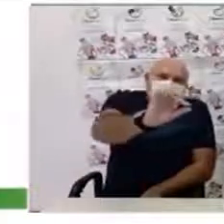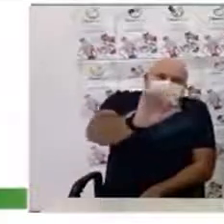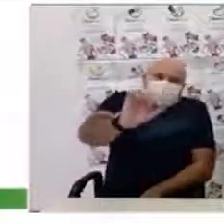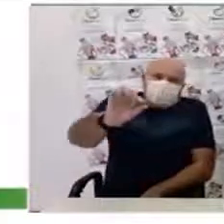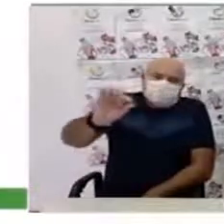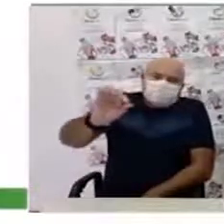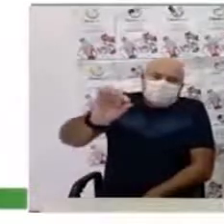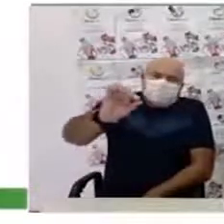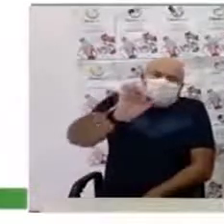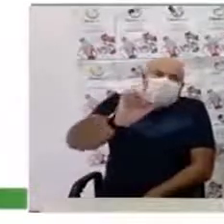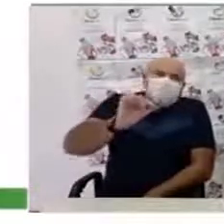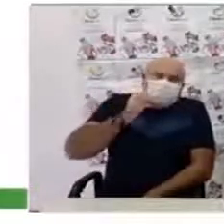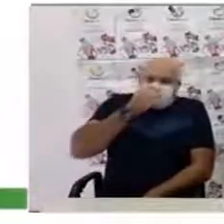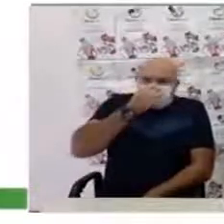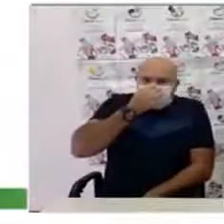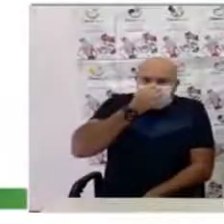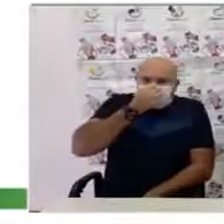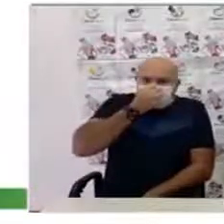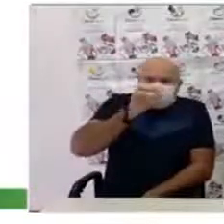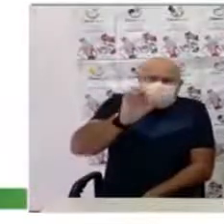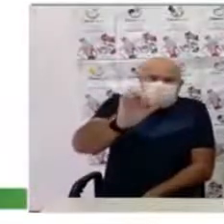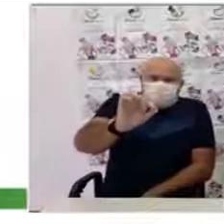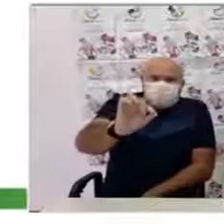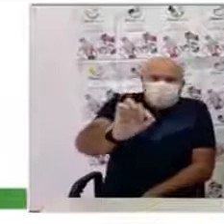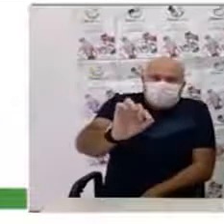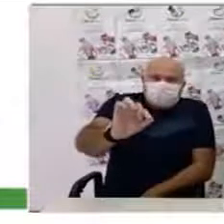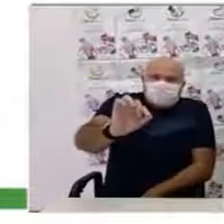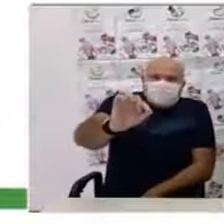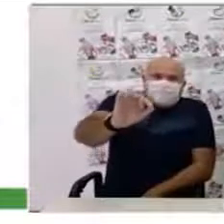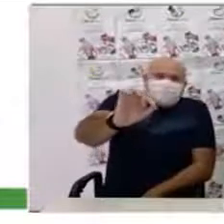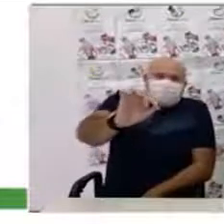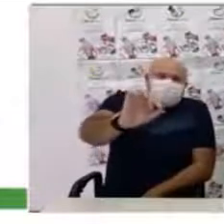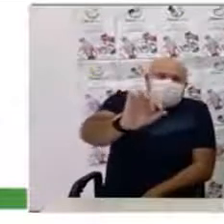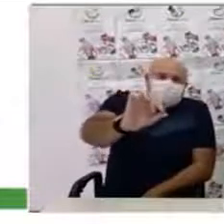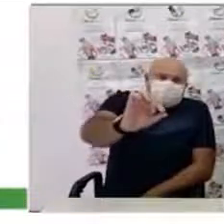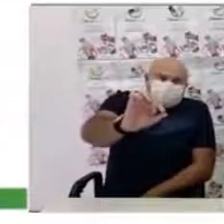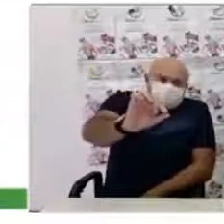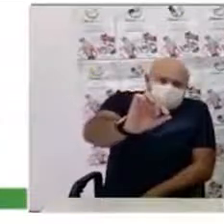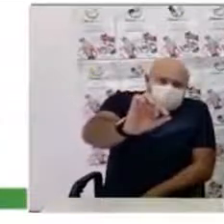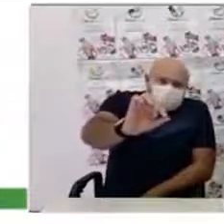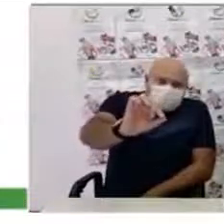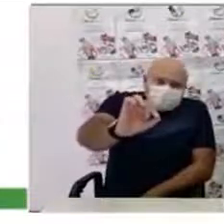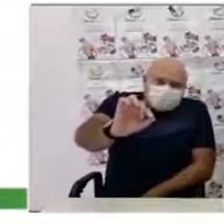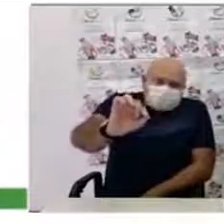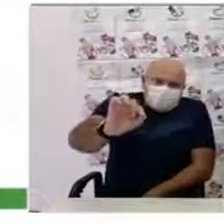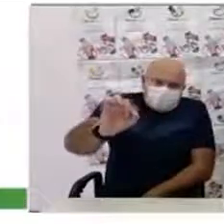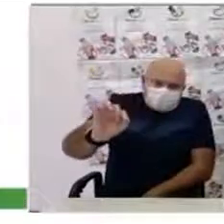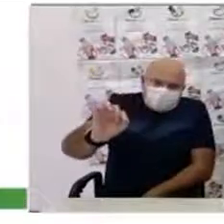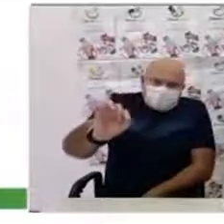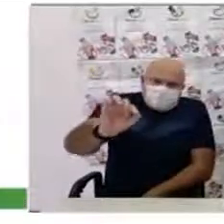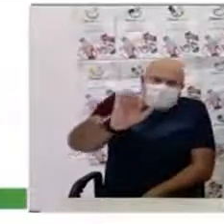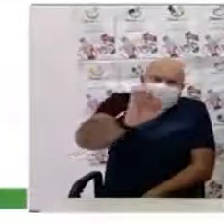feixe luminoso, e à medida que eu vou diminuindo a pressão desse gás, esse feixe vai ficando mais